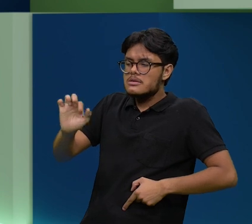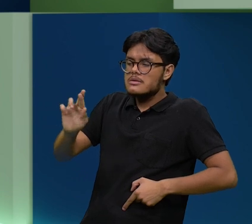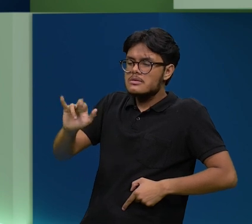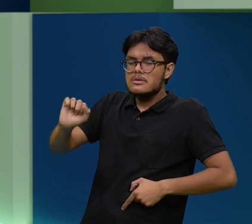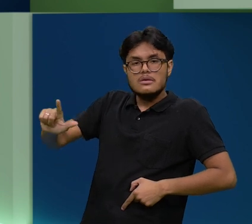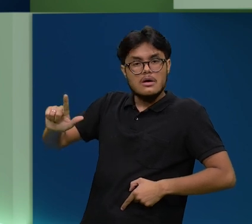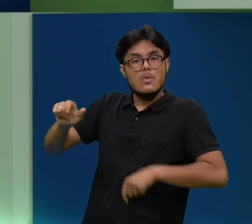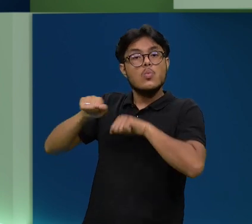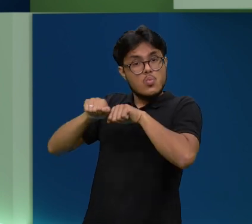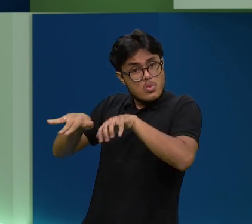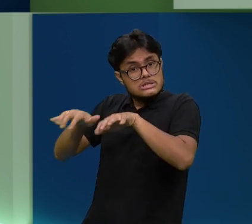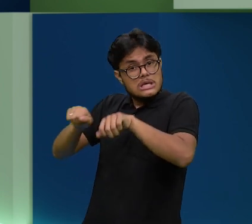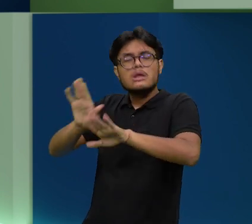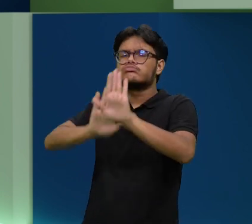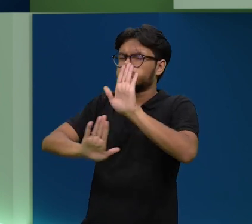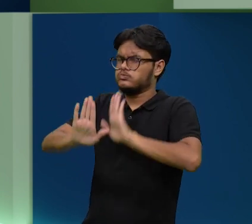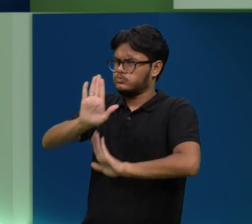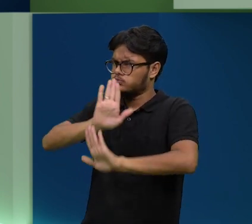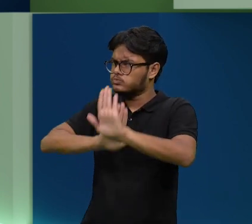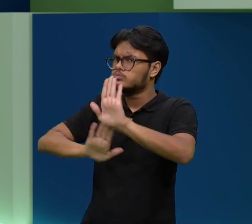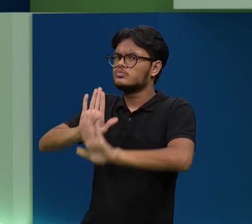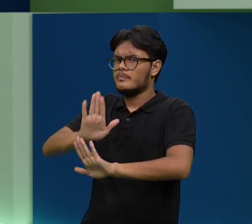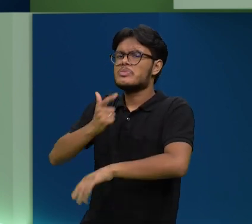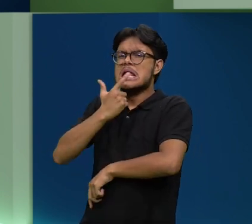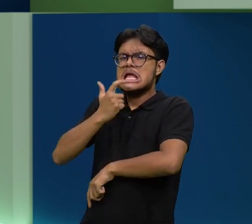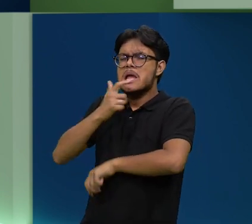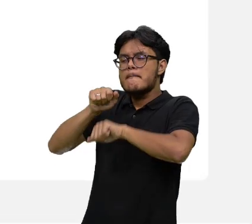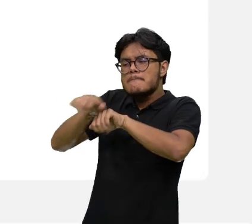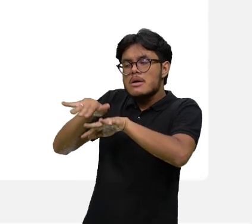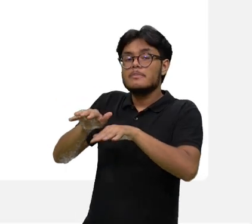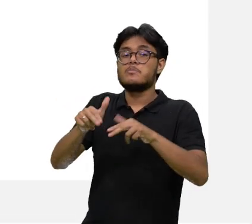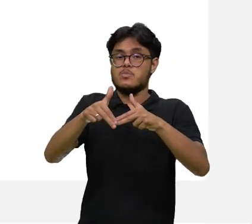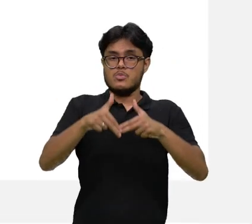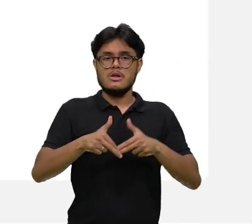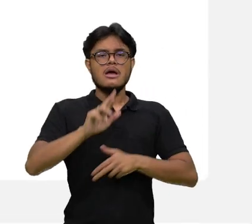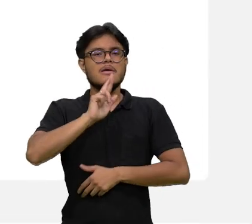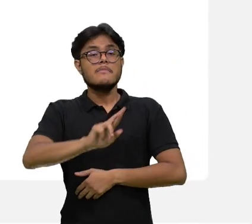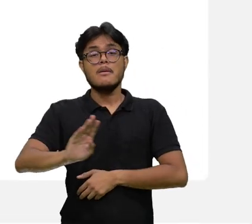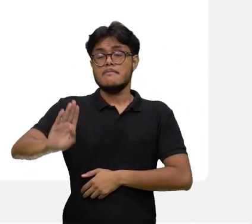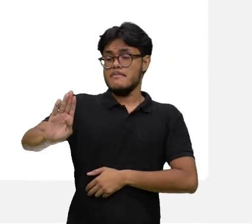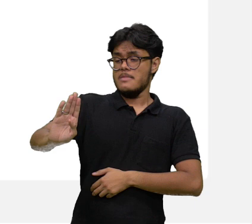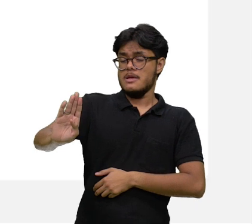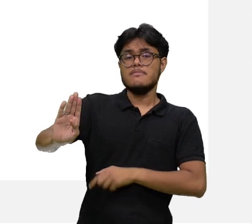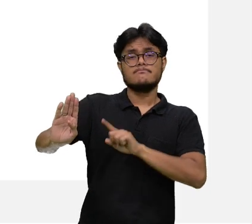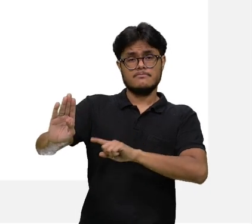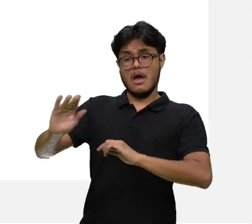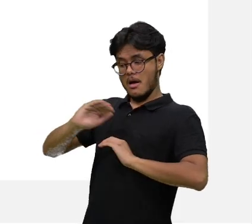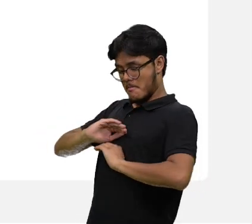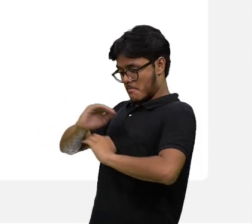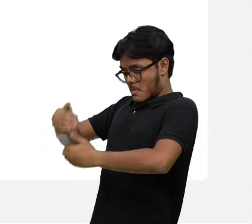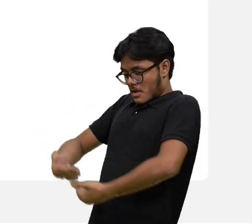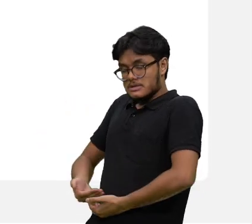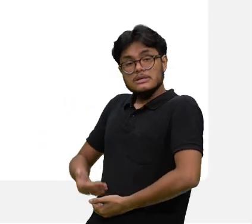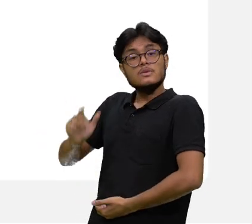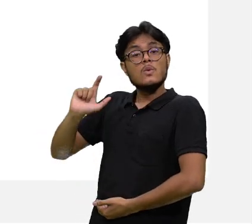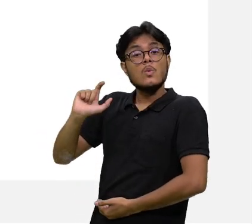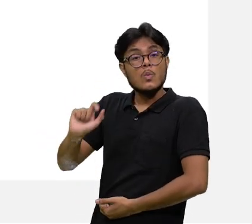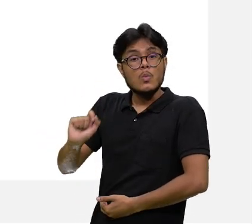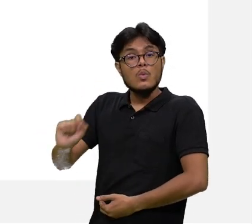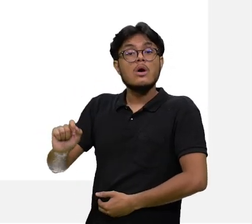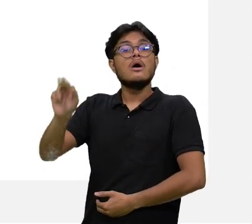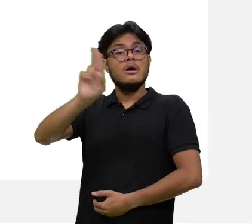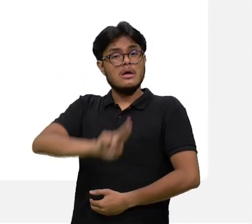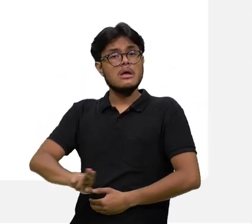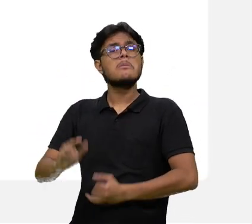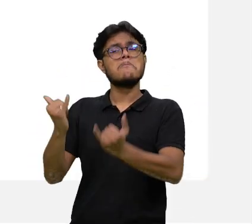muito cuidado com isso aí. Por isso que a resposta dessa questão é a letra B. A placenta, gente, ela funciona